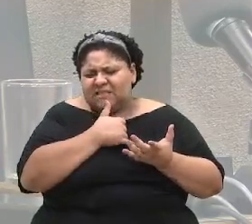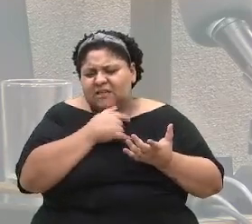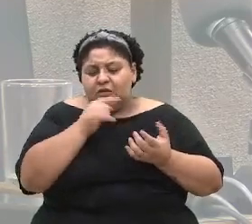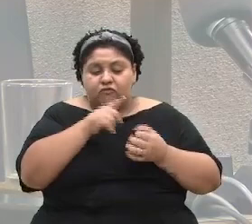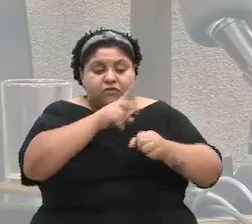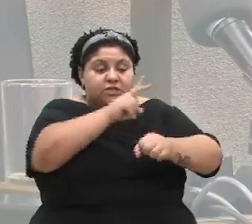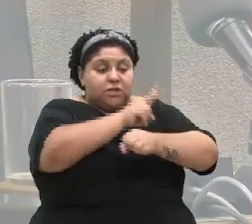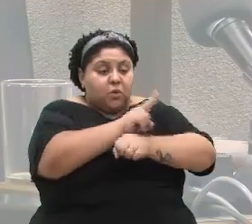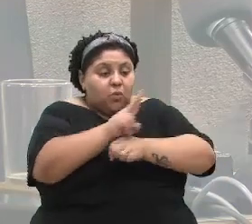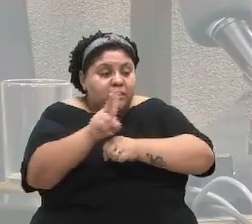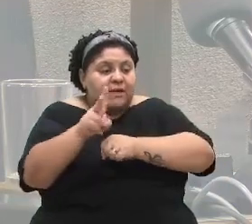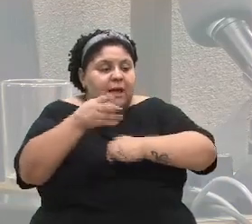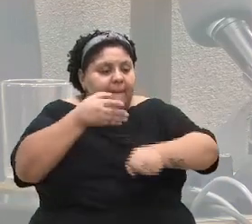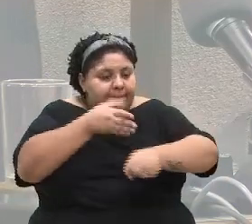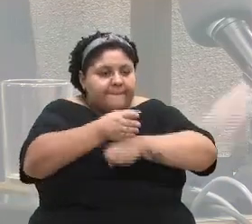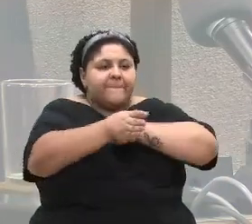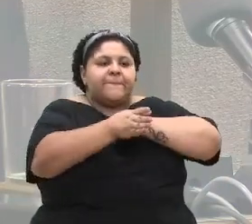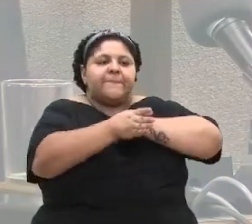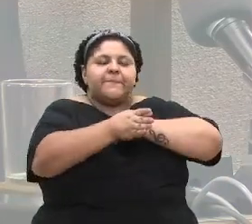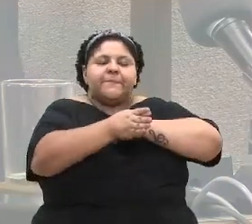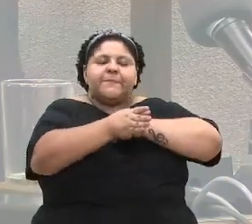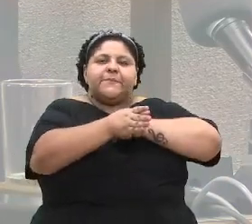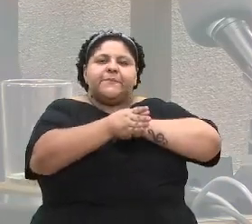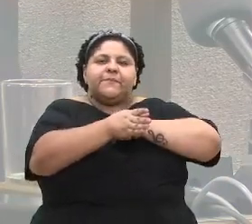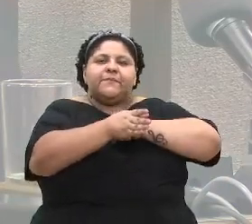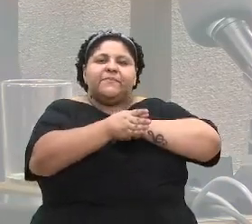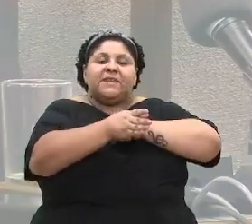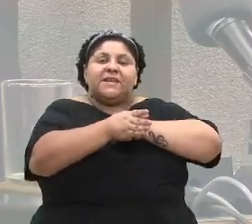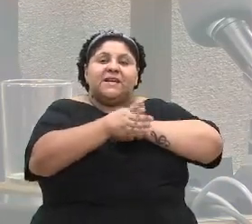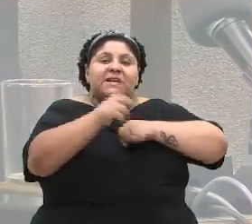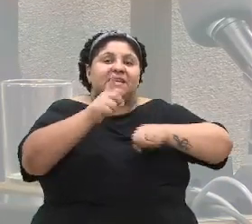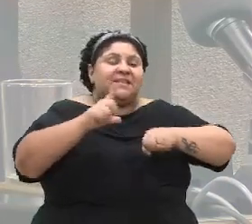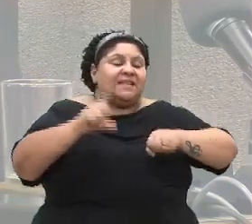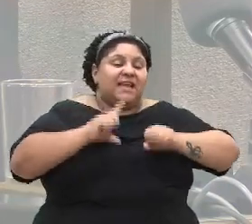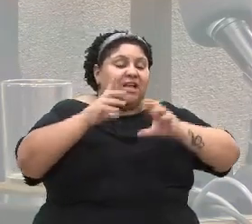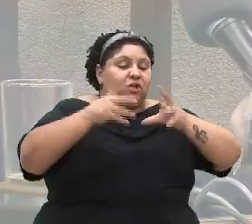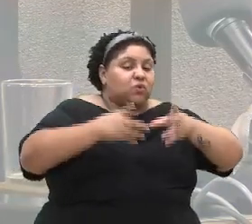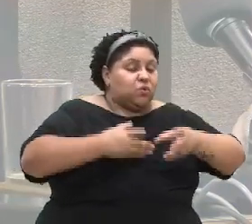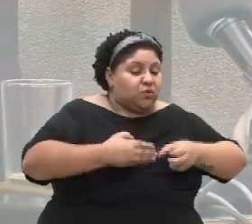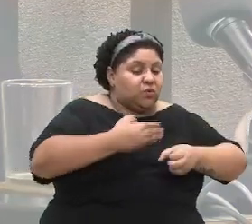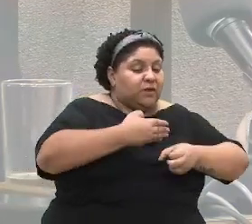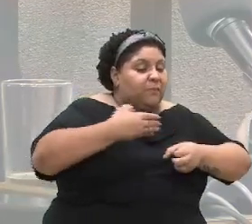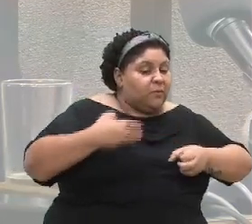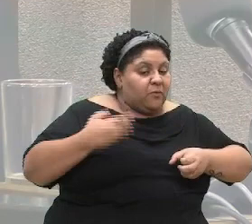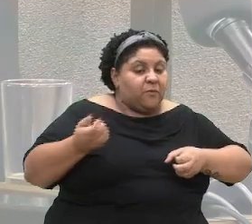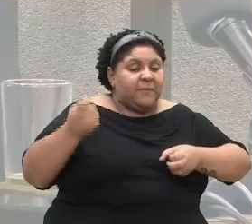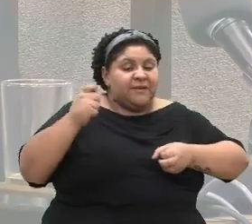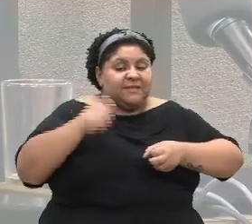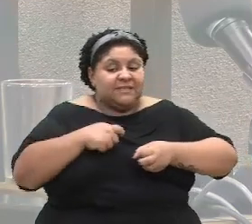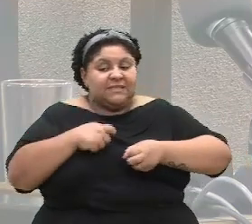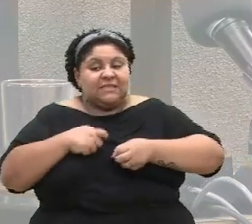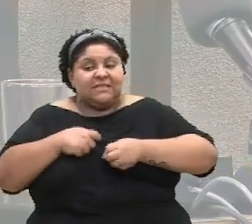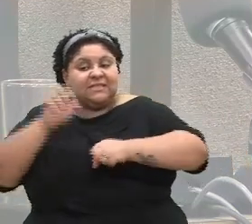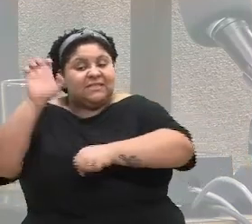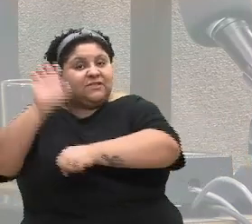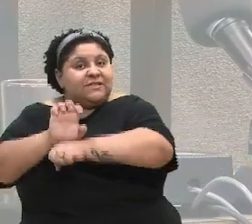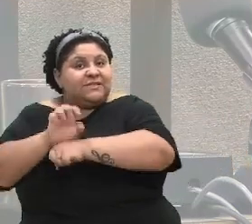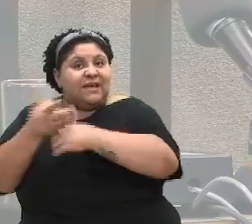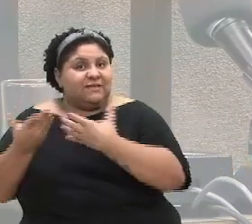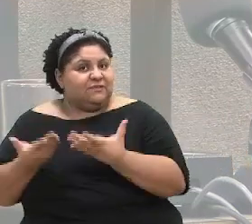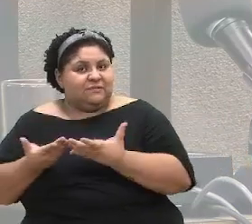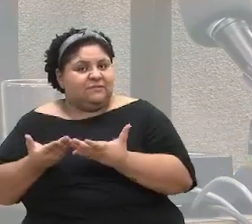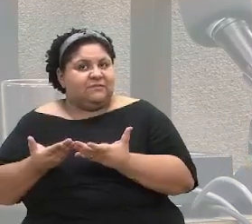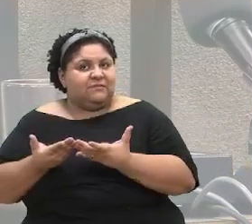ajudar, você participar. É aquilo que eu digo sempre, nem tudo que é público tem que ser estatal. Nem tudo que é público tem que ser